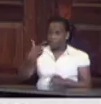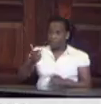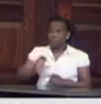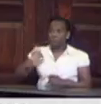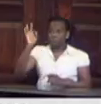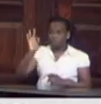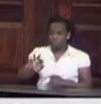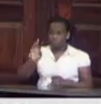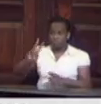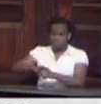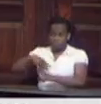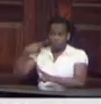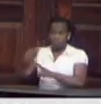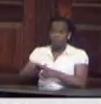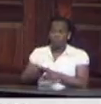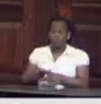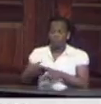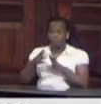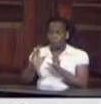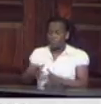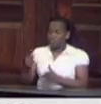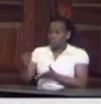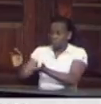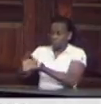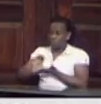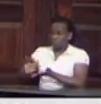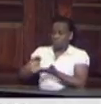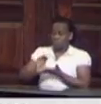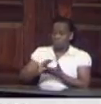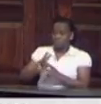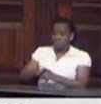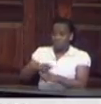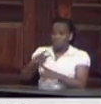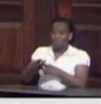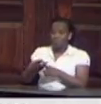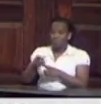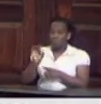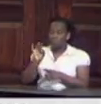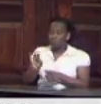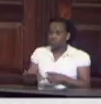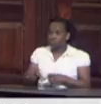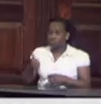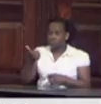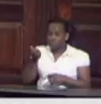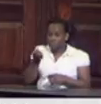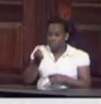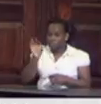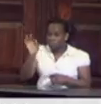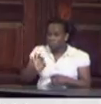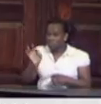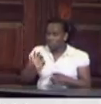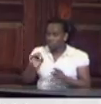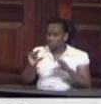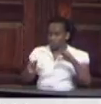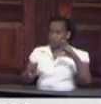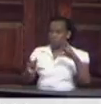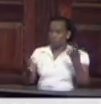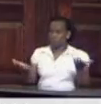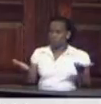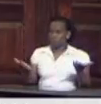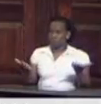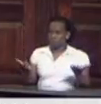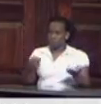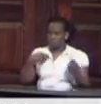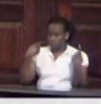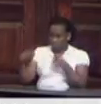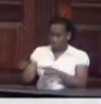32%, enquanto as receitas cresceram somente 16%, e ser contra